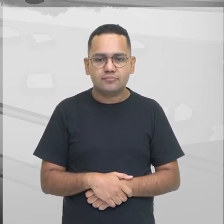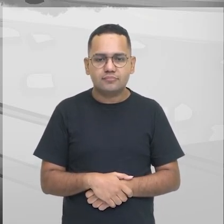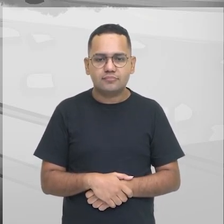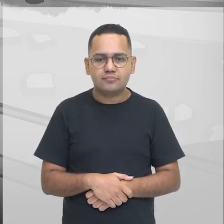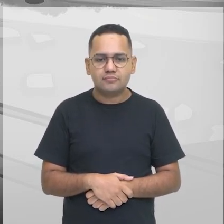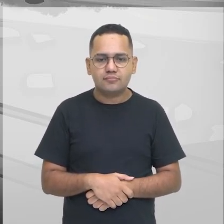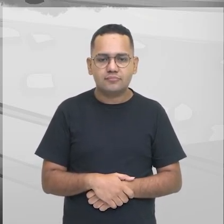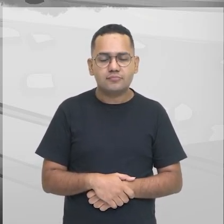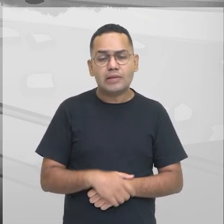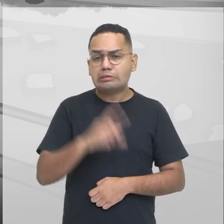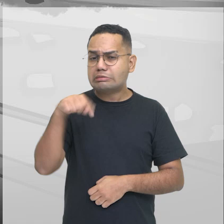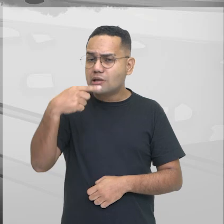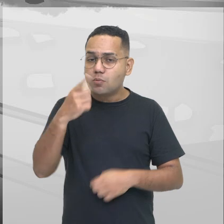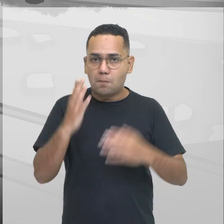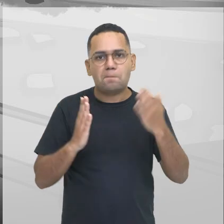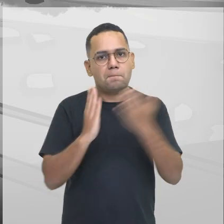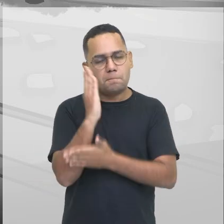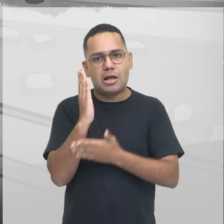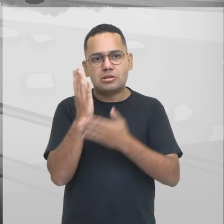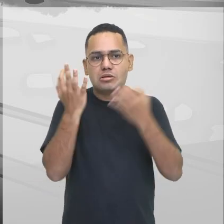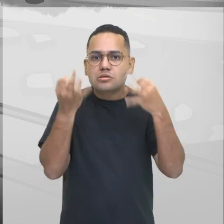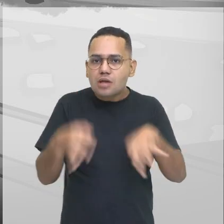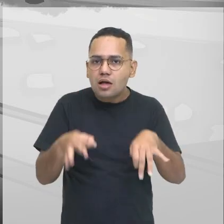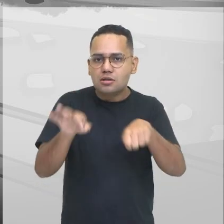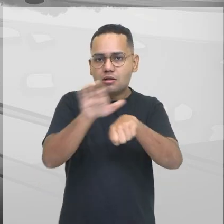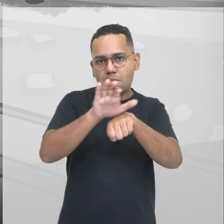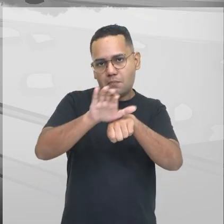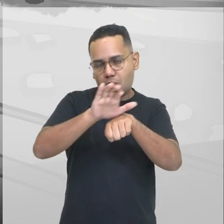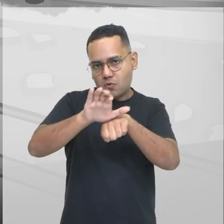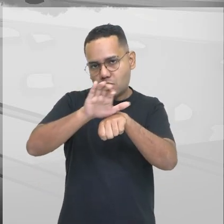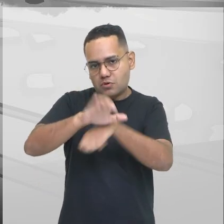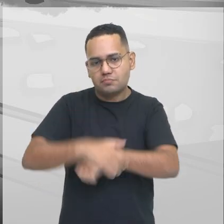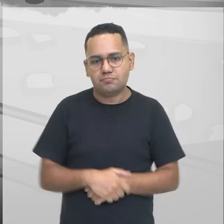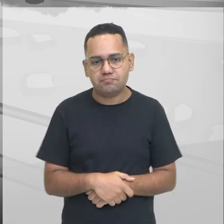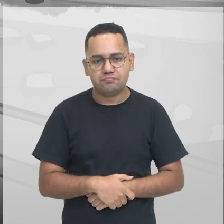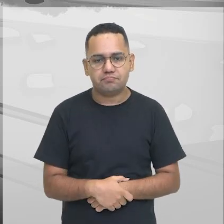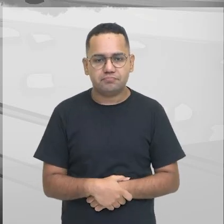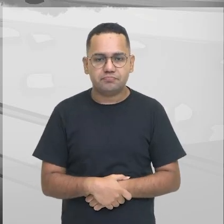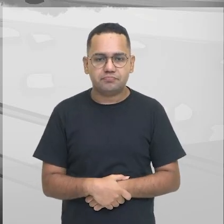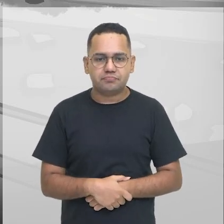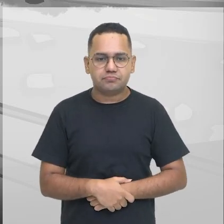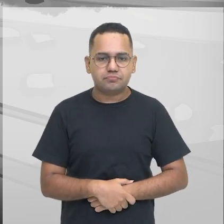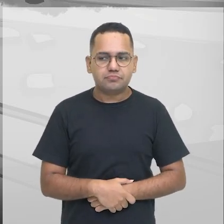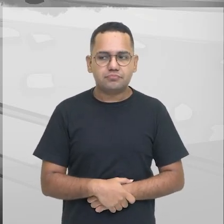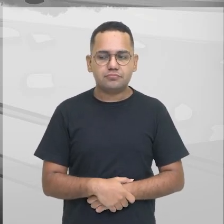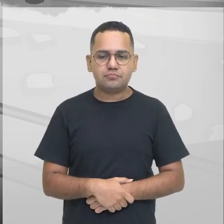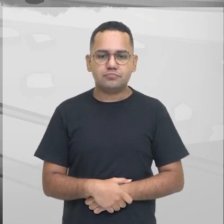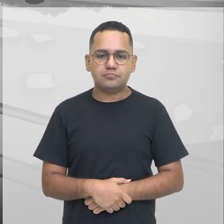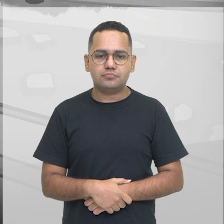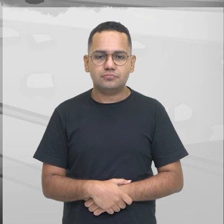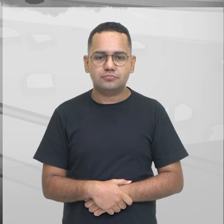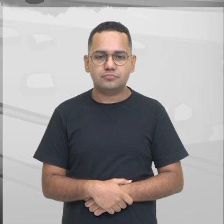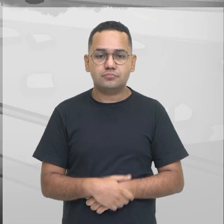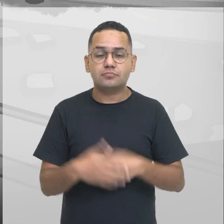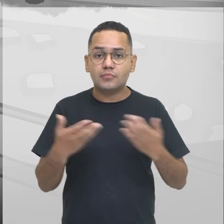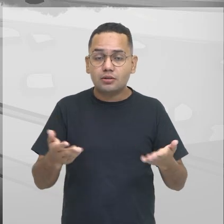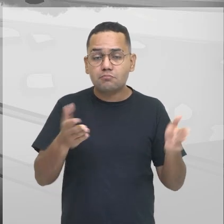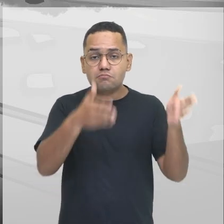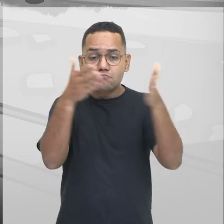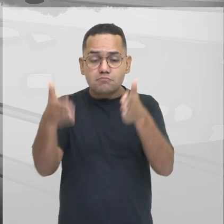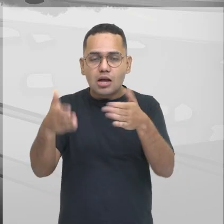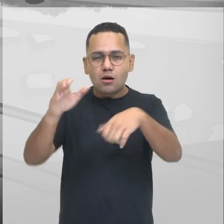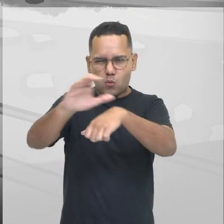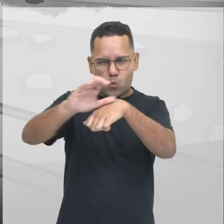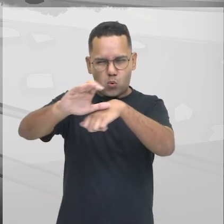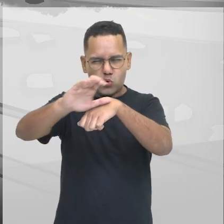aprovada a nova Constituição brasileira, tá, gente? Após a promulgação dessa Constituição,